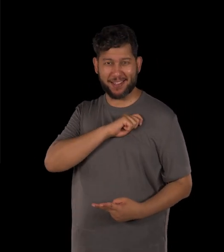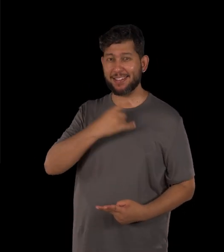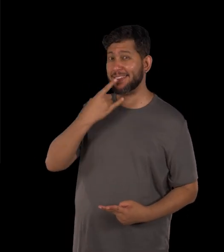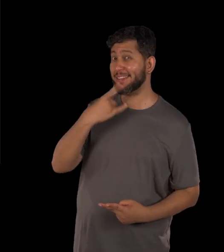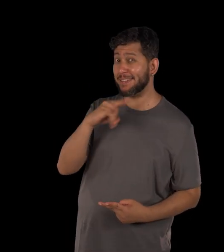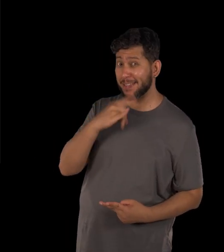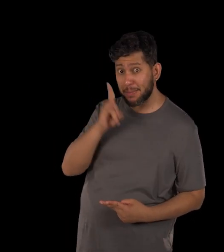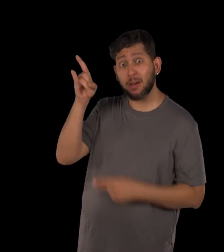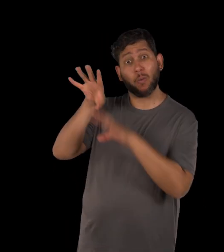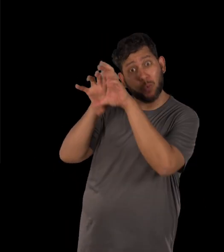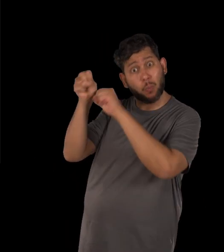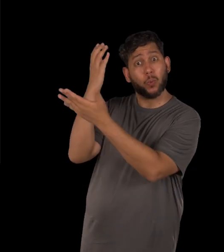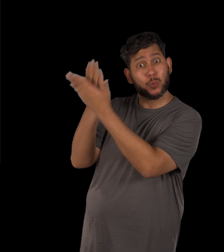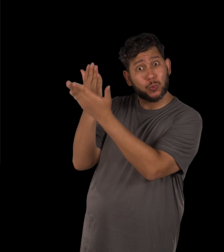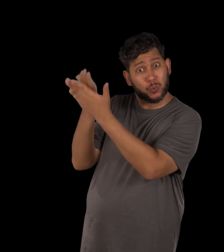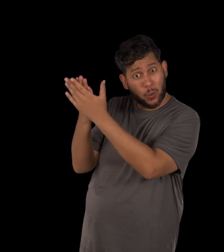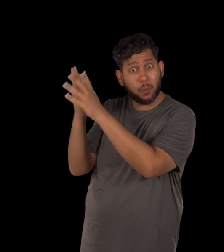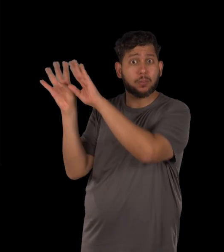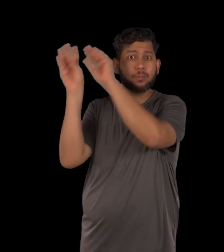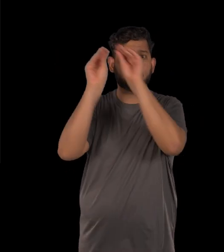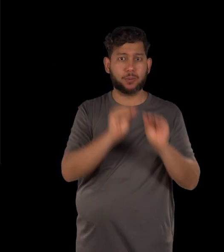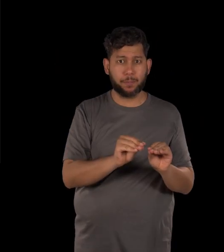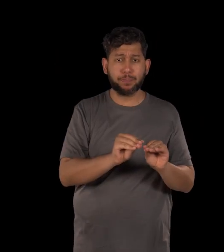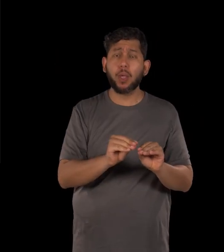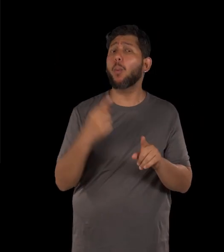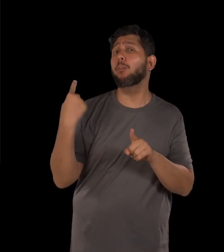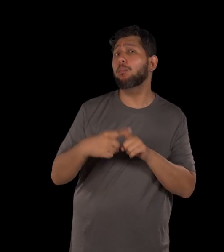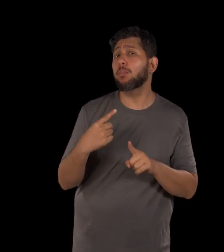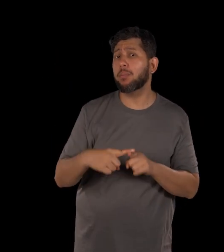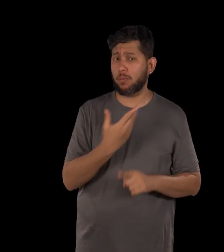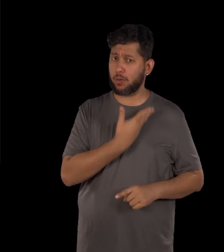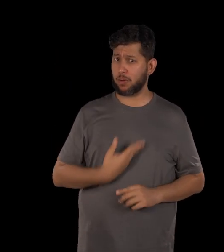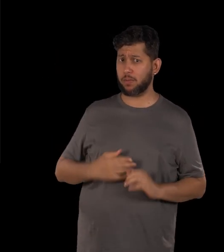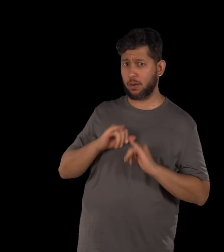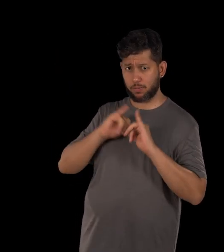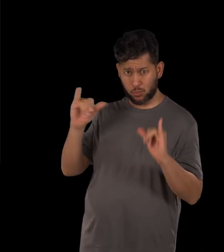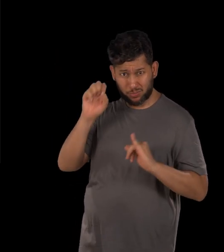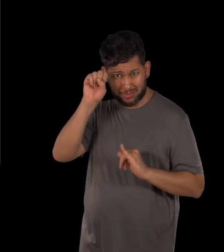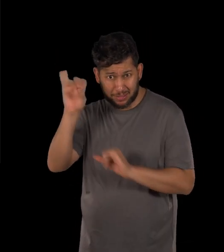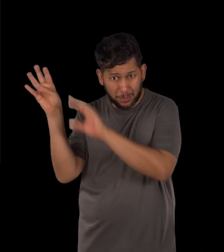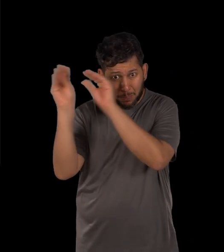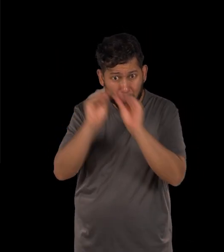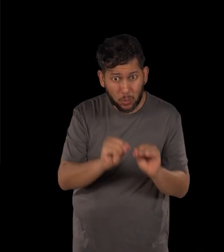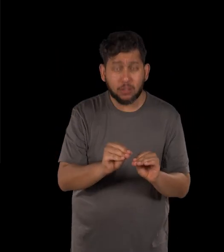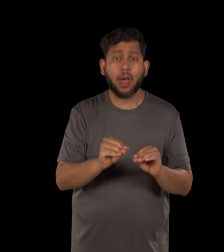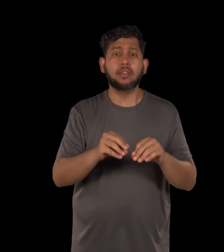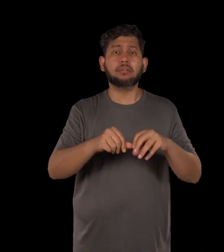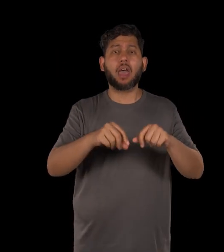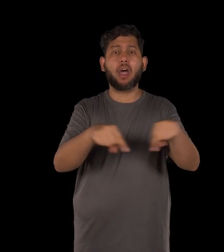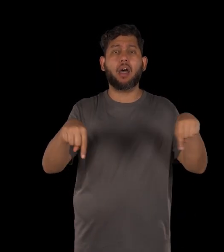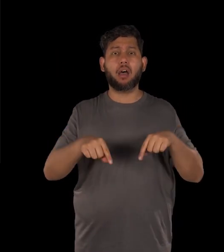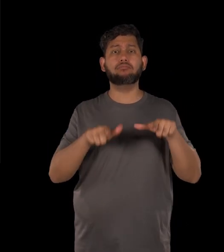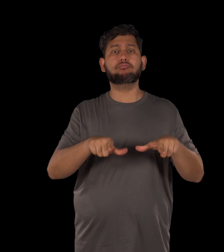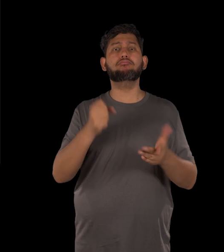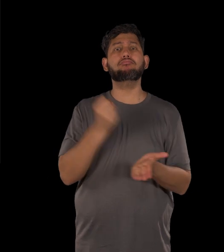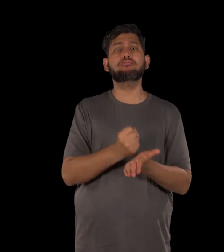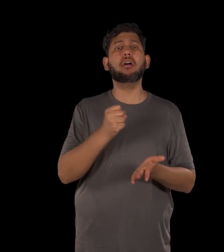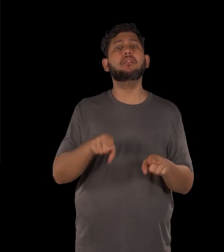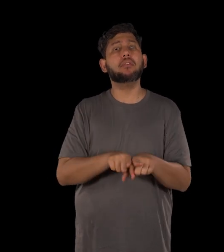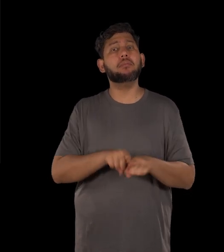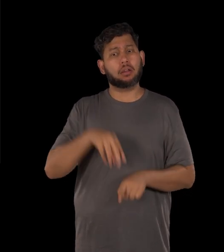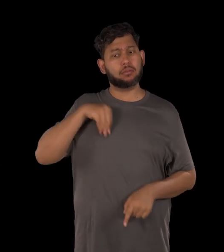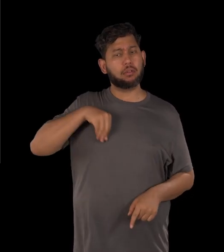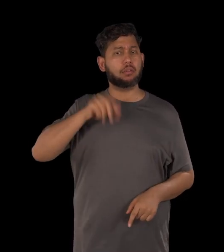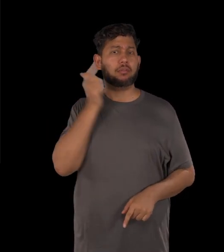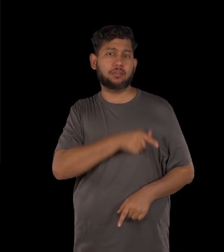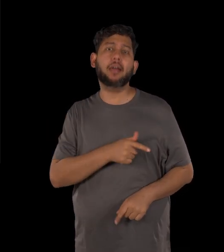Espanha. Havia a promessa de que eles receberiam terras e teriam certa valorização social. Devido à extensão